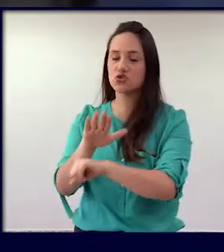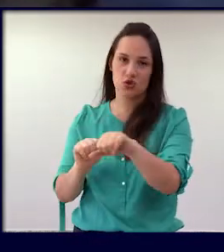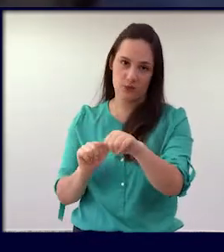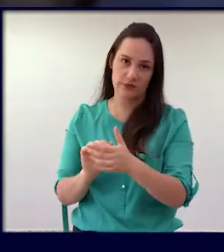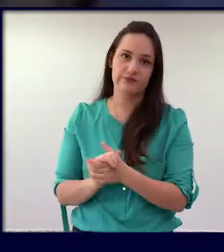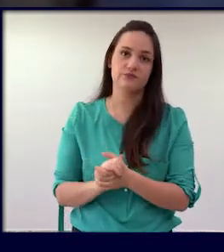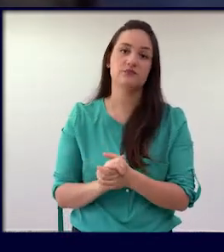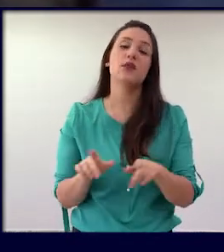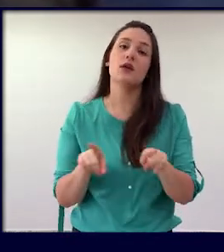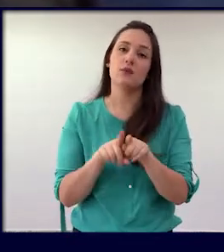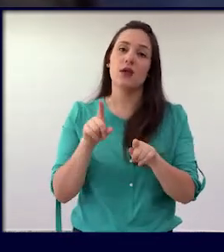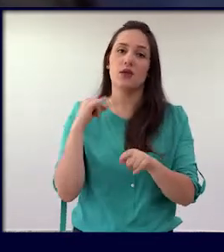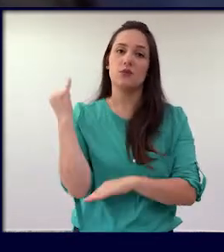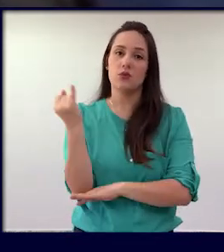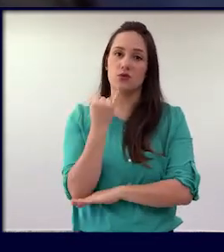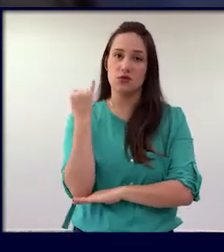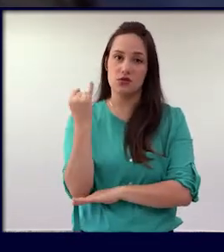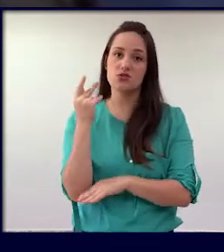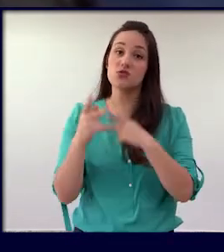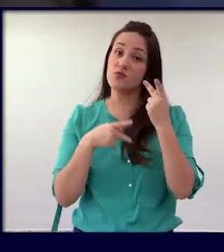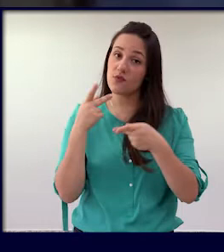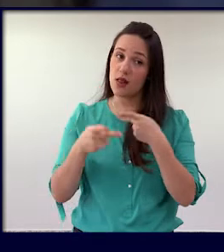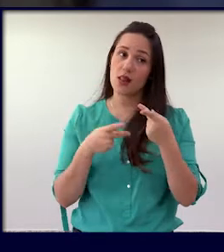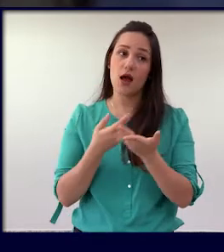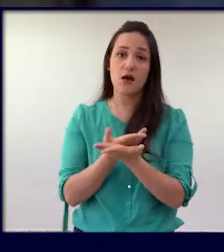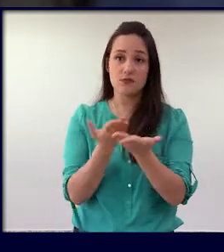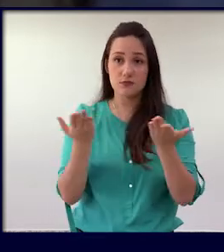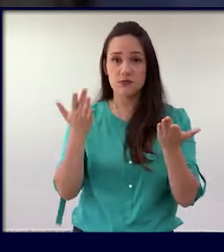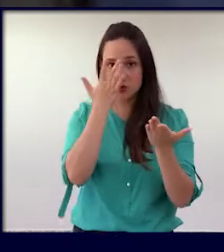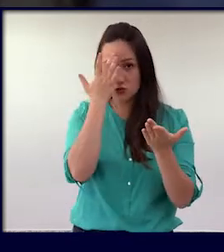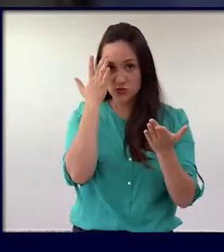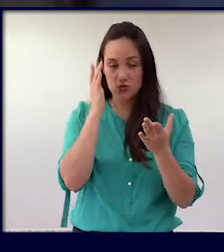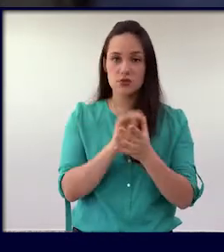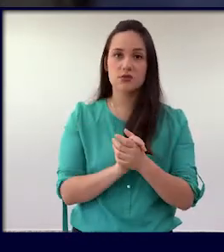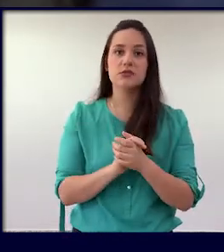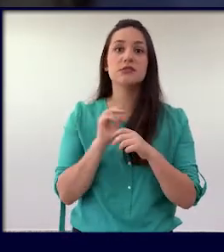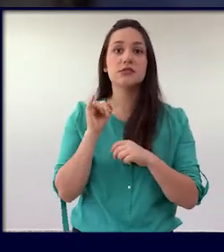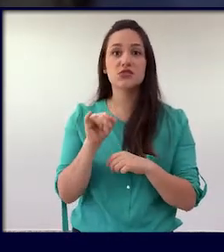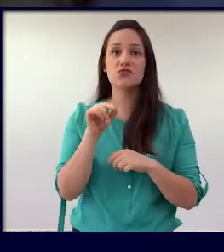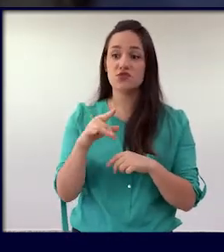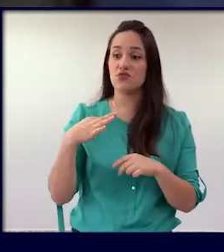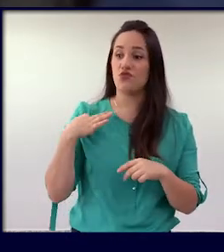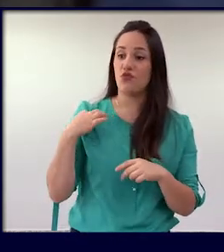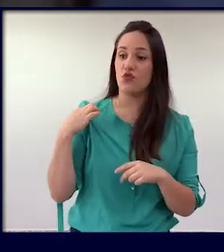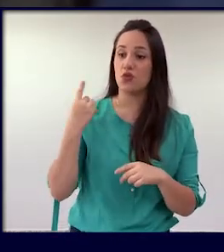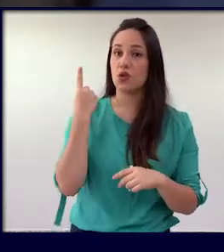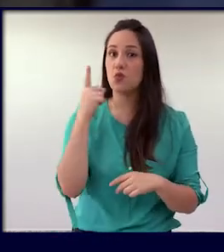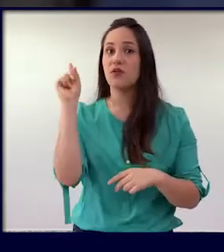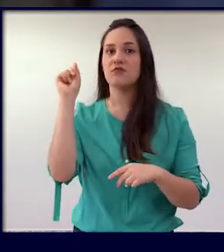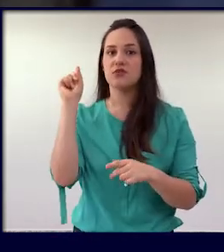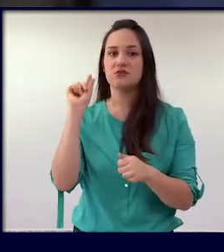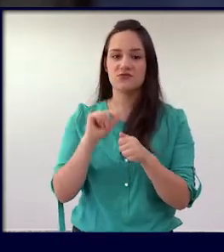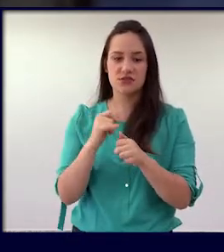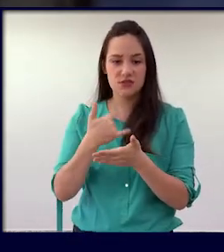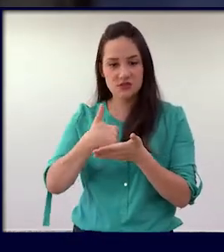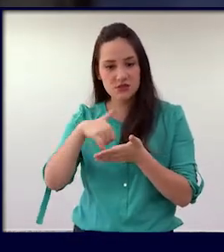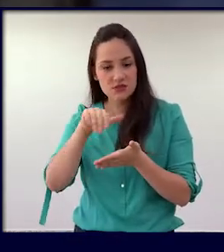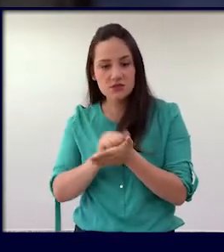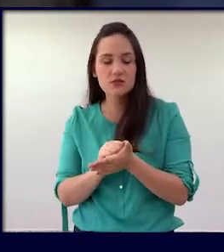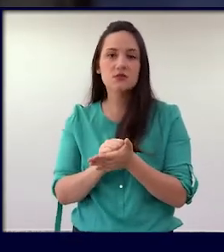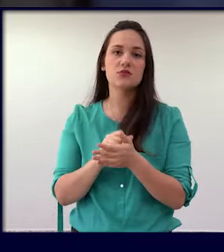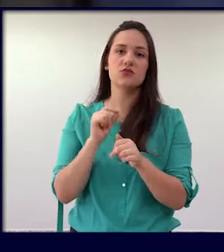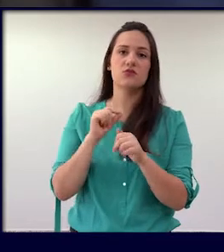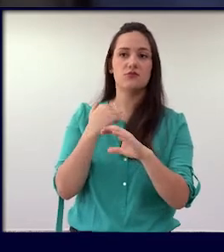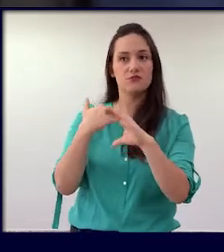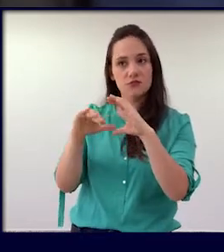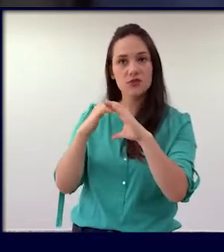a convocação. Também é importante a gente dizer para o eleitor que toda vez que ele se voluntaria, que ele preenche um